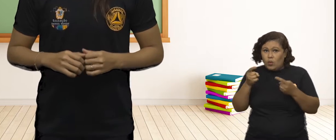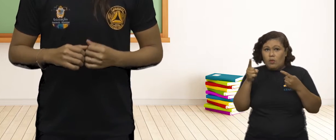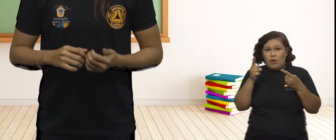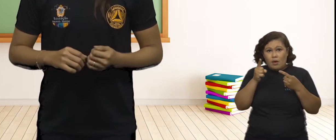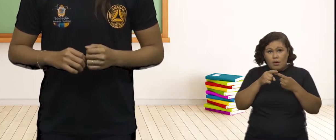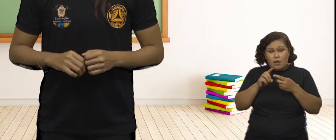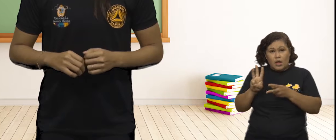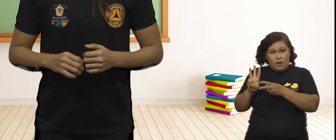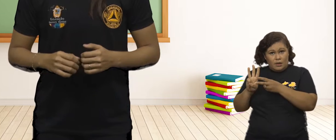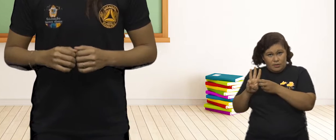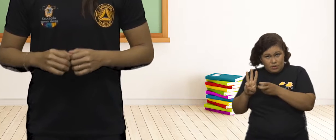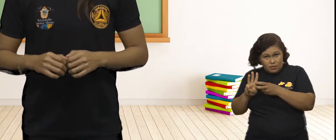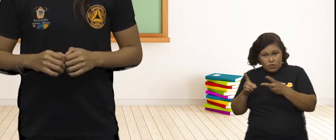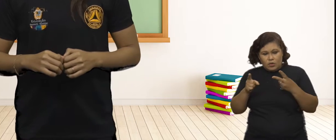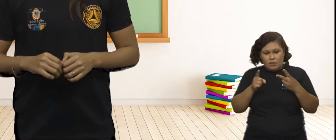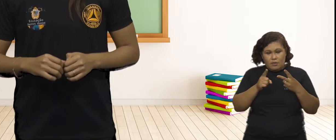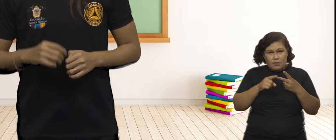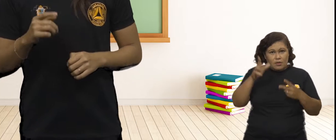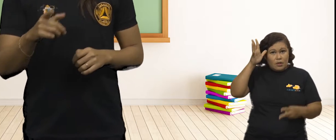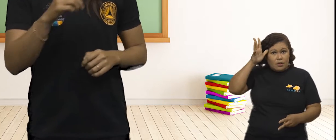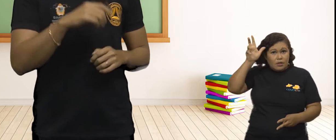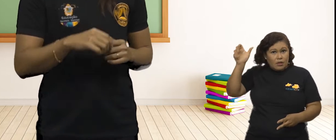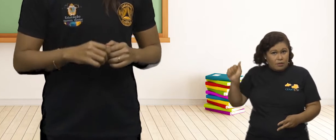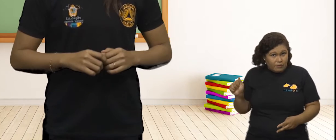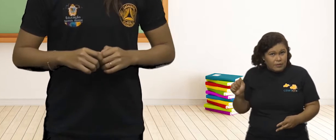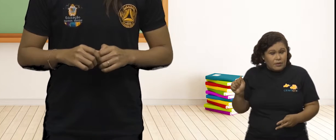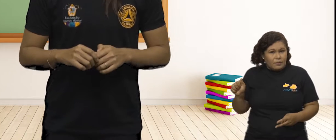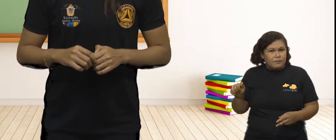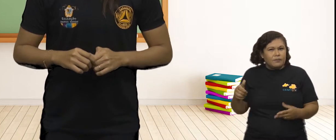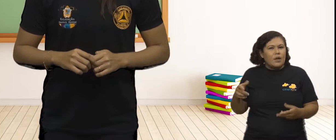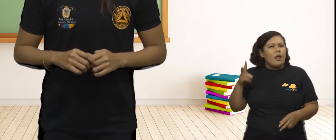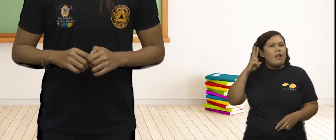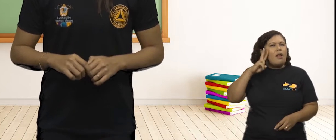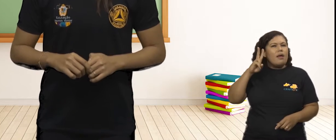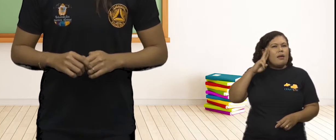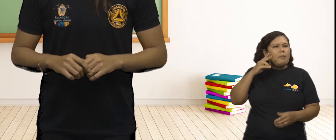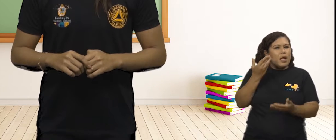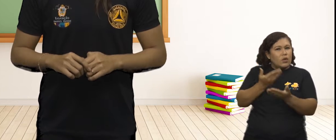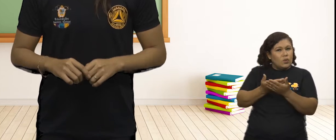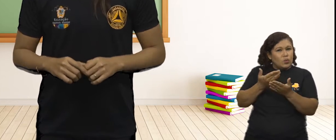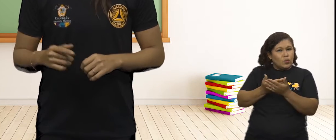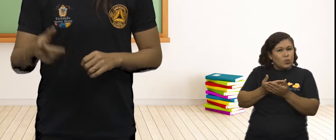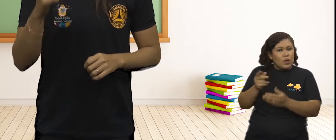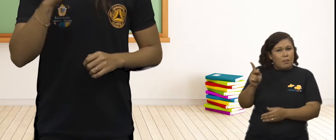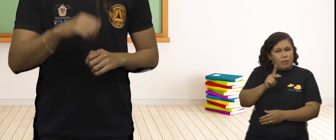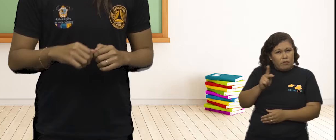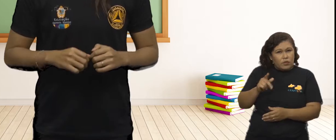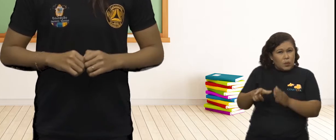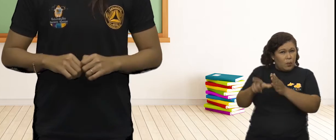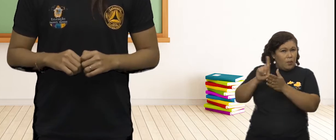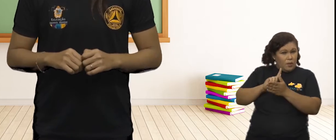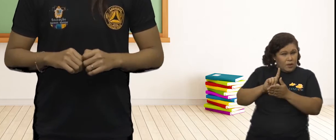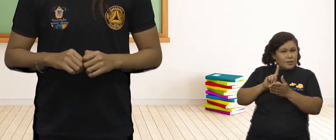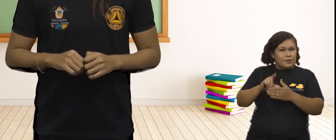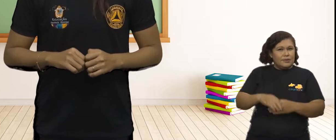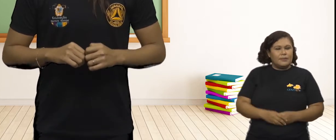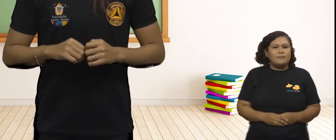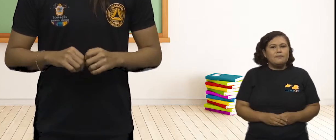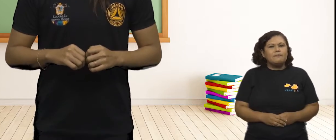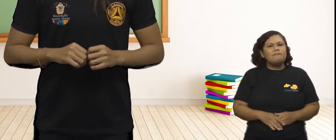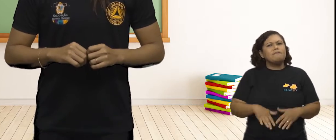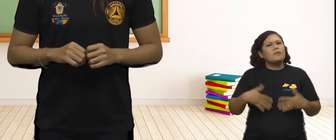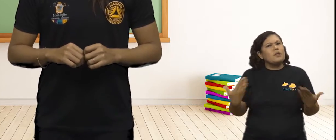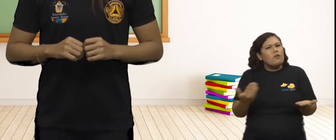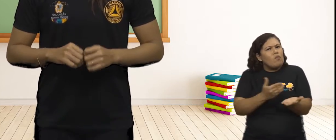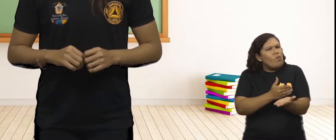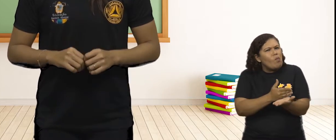origem africana. Olha que legal! Dando continuidade às aulas do professor Alexandre Romano e da professora Nathalie Cancelli.